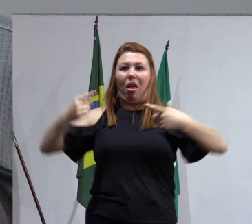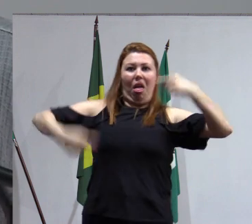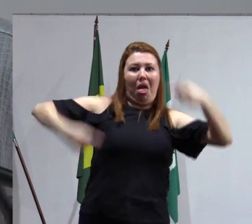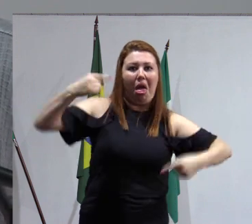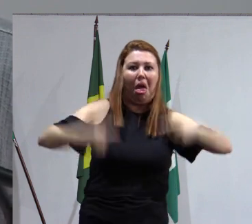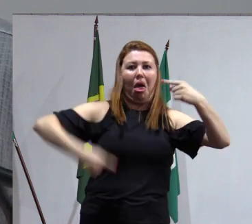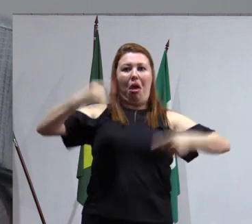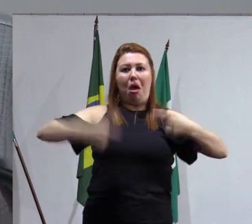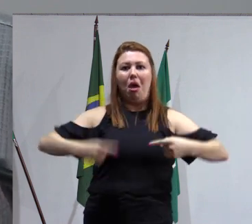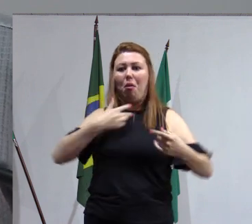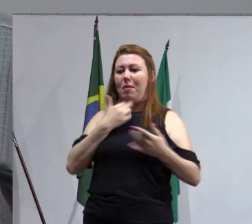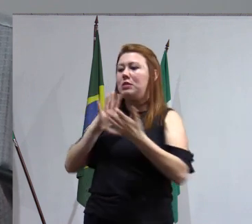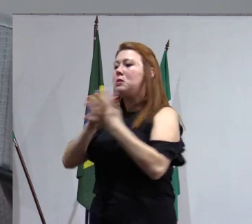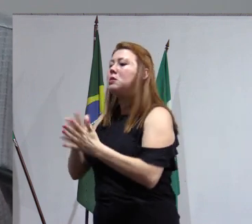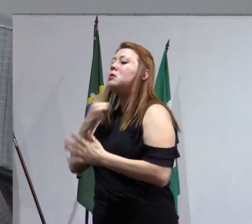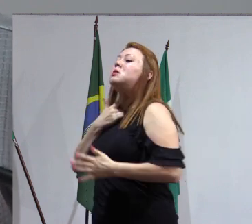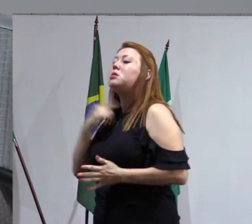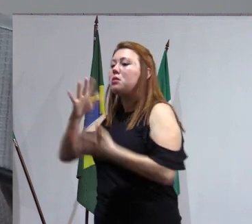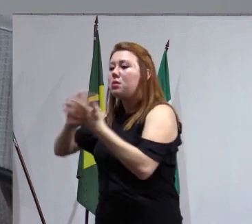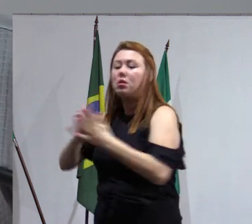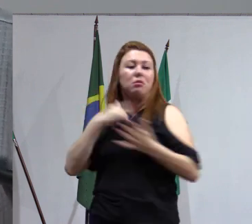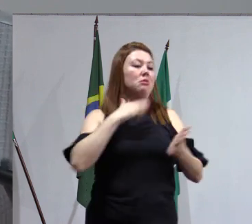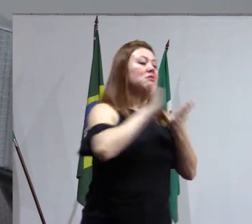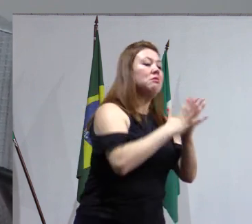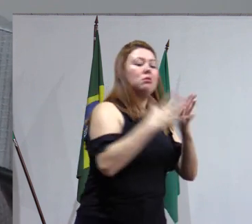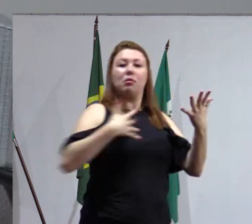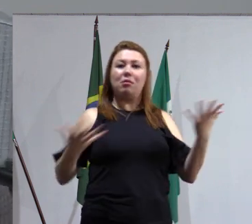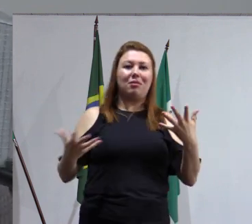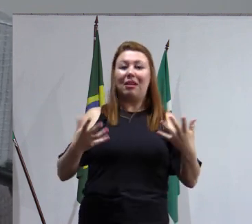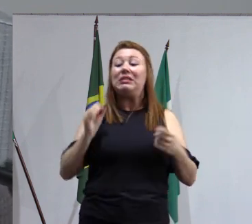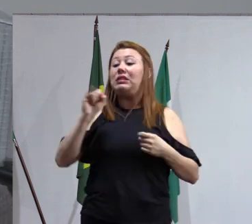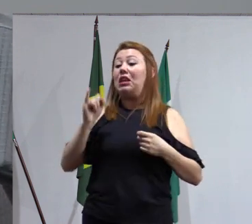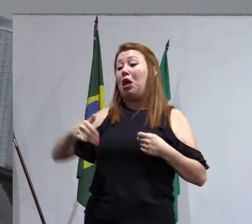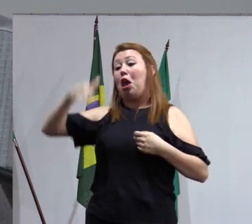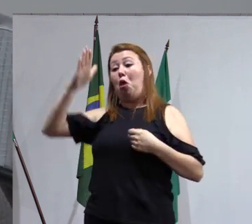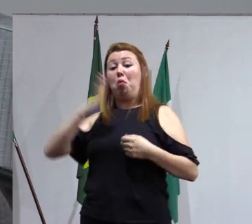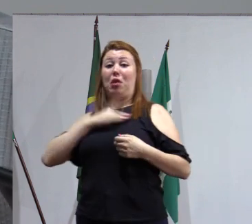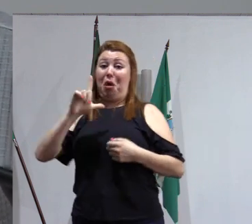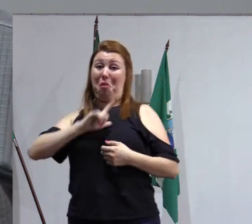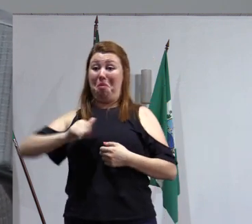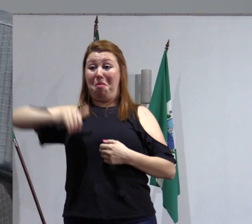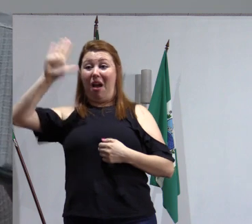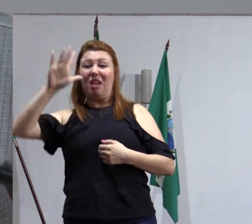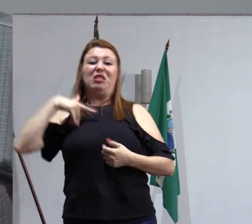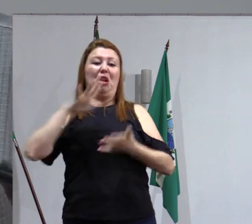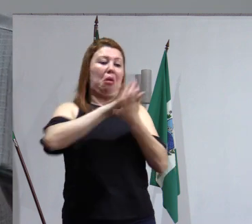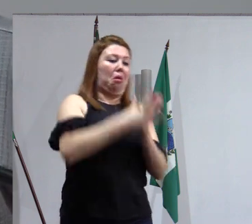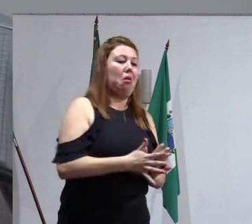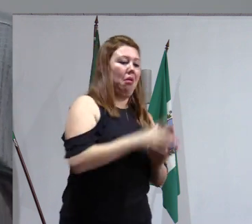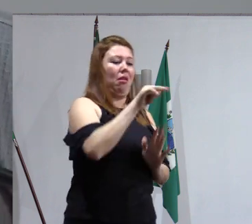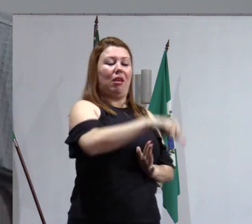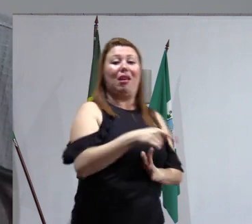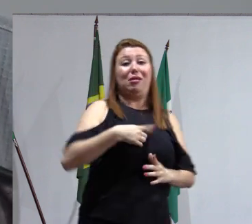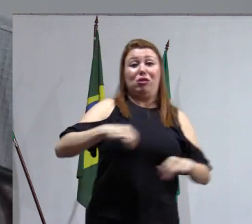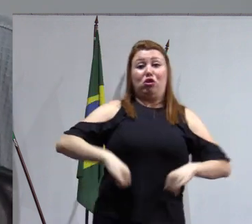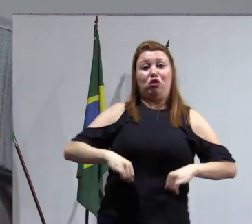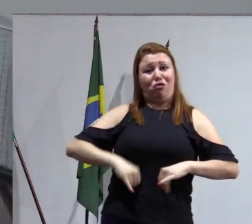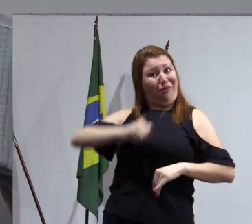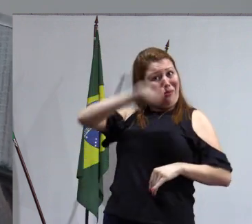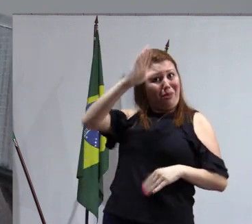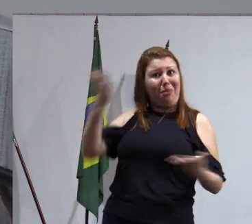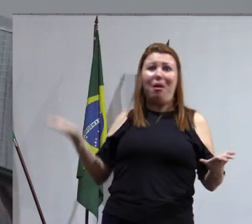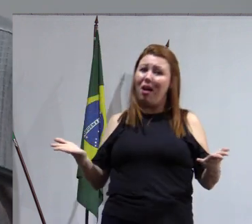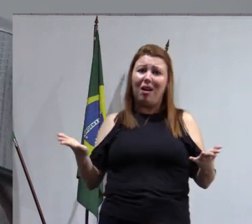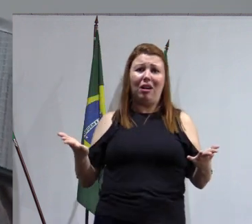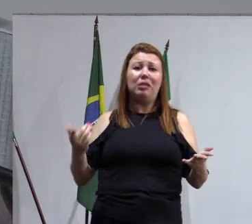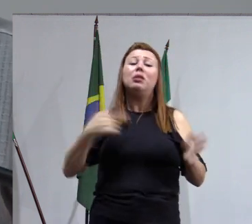canibalismo e daí vai ser aquele de quem pode mais chora menos. Onde já foi colocado aqui as diferenças que nós temos, tanto